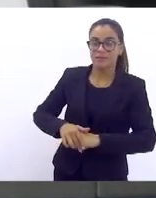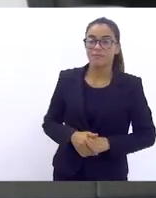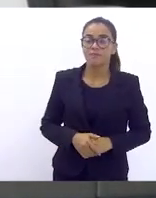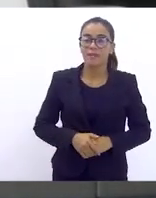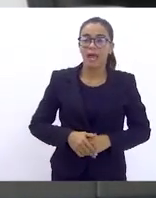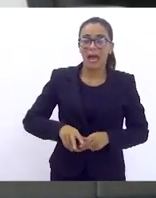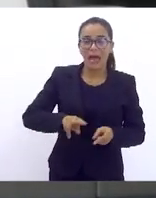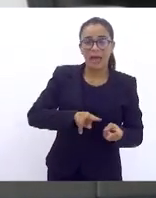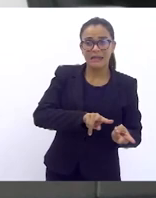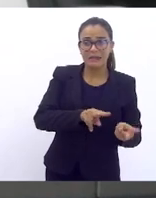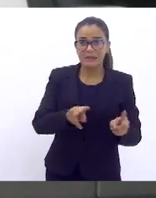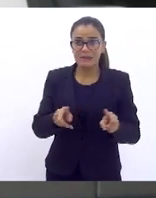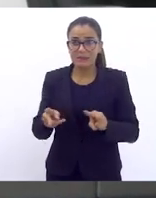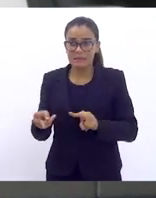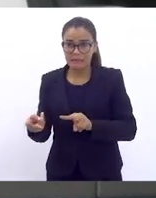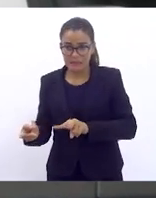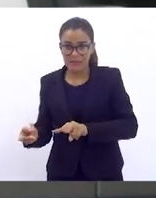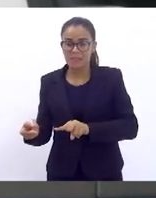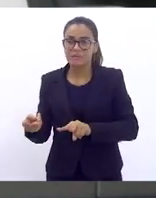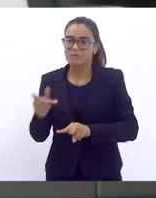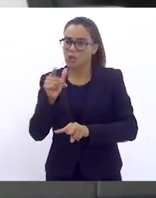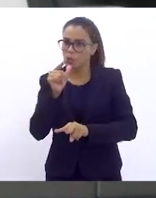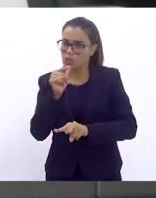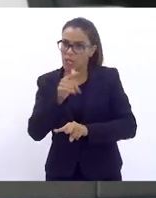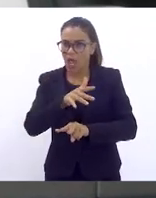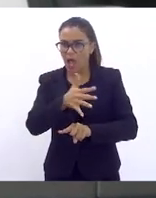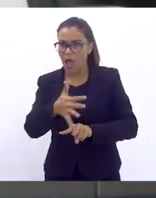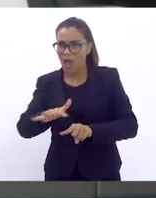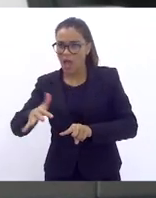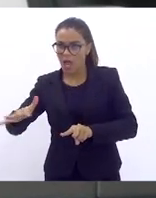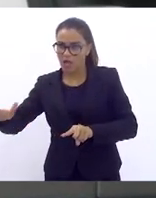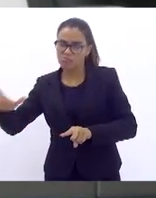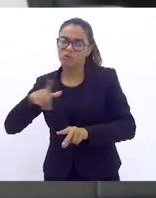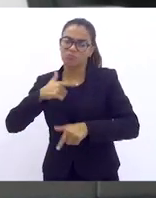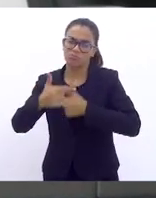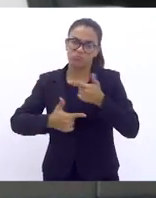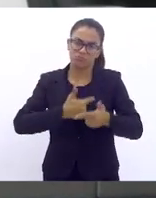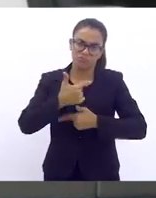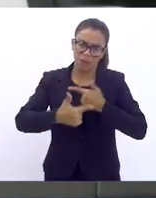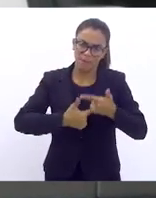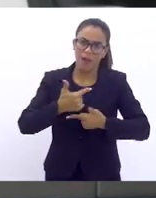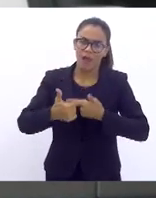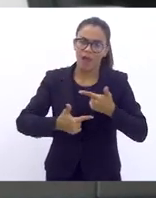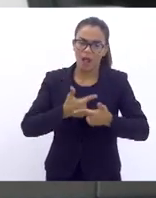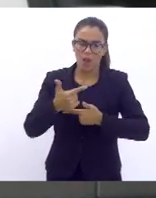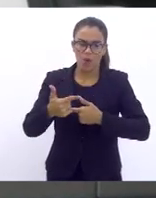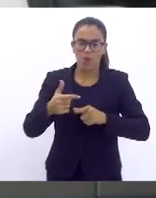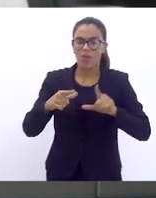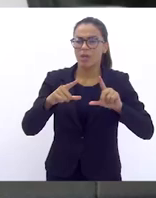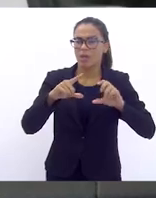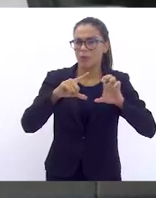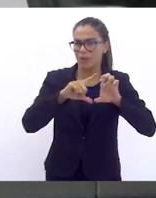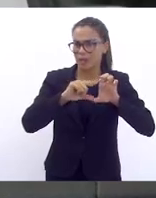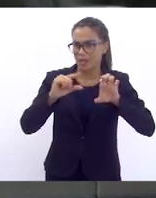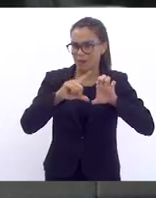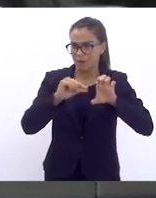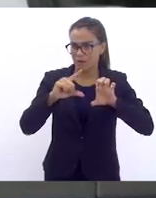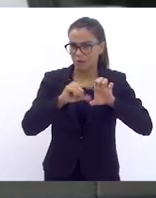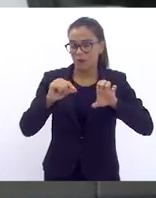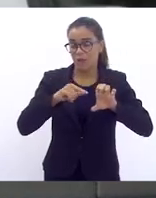transição demográfica nós temos o trabalho e o empreendedorismo a questão da saúde